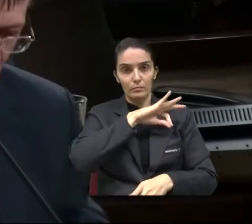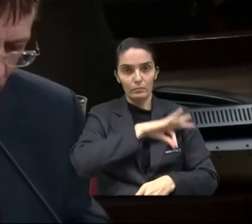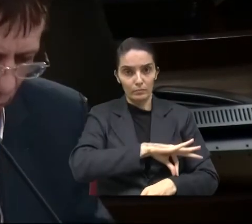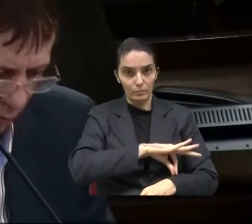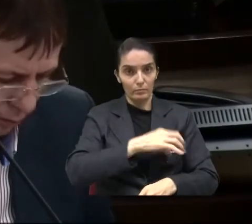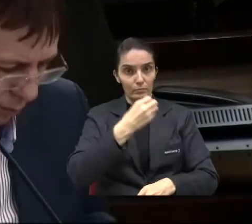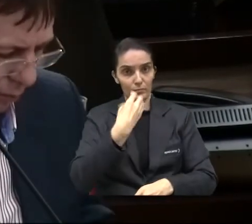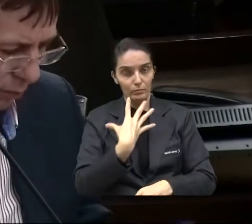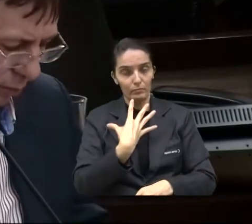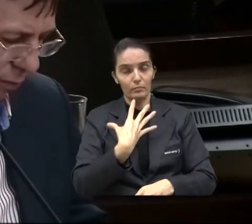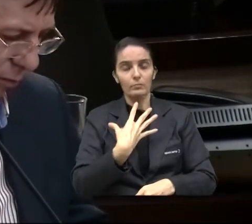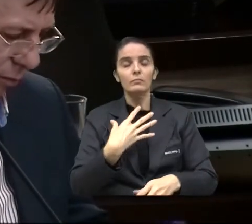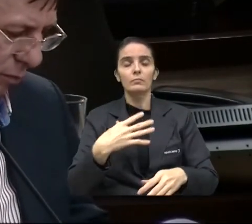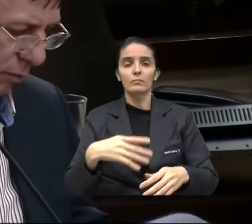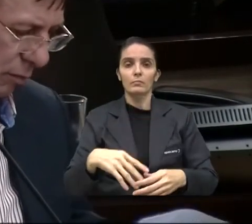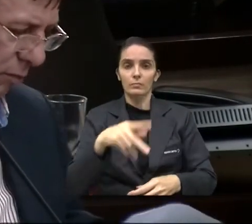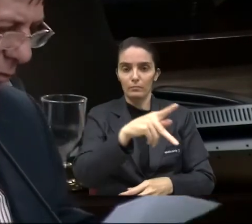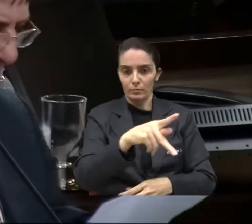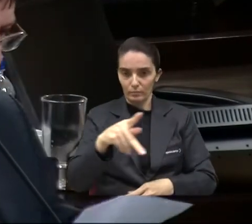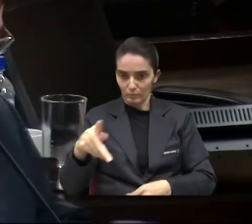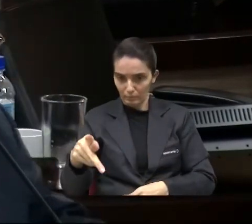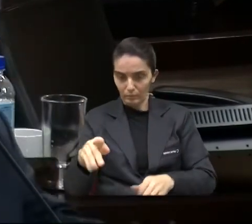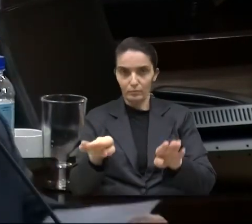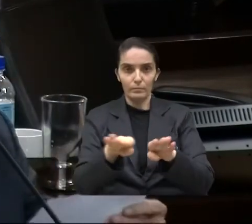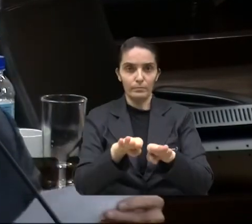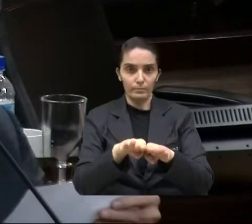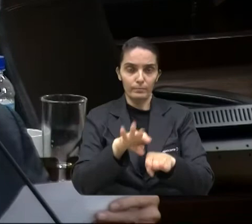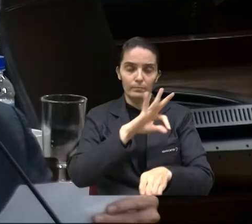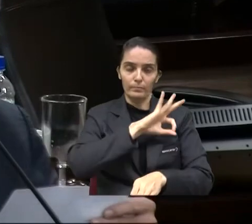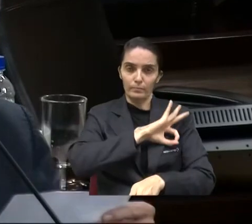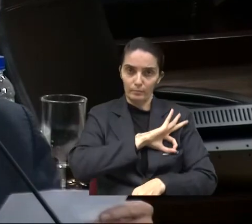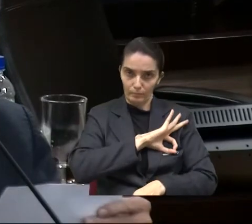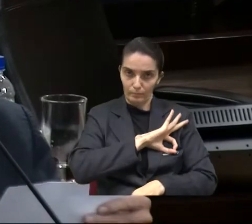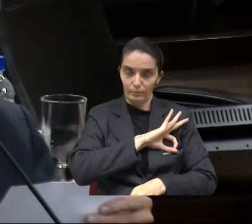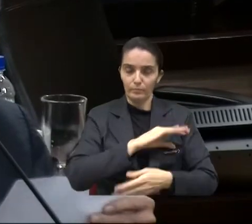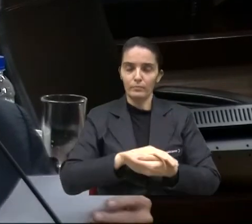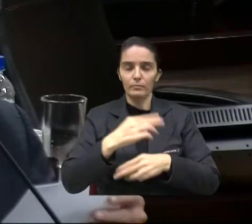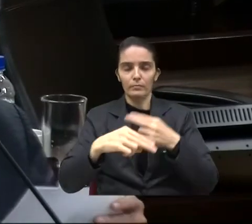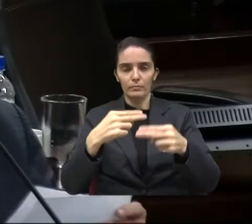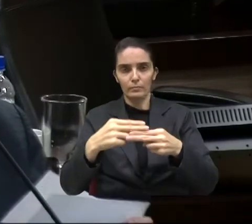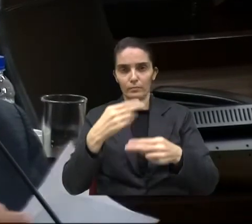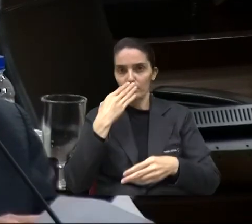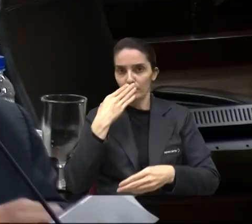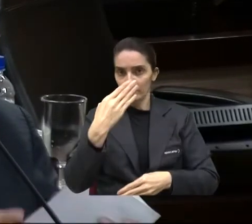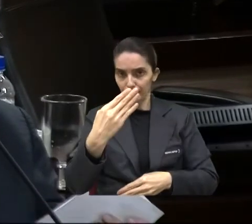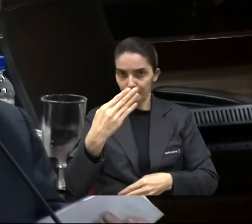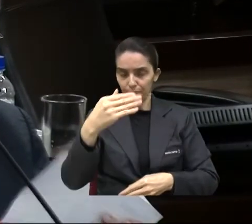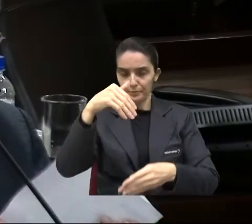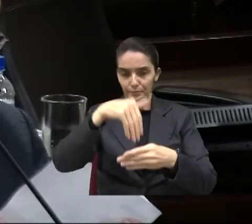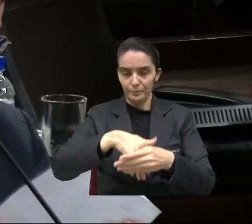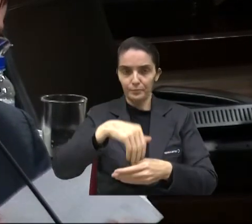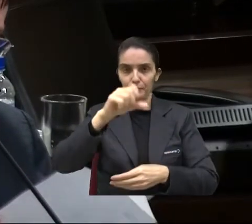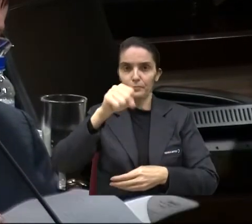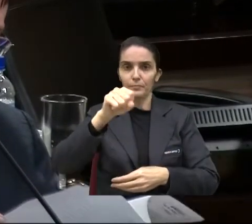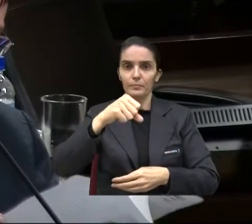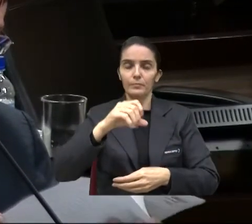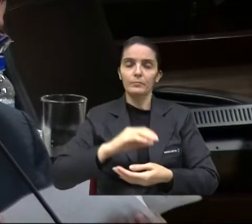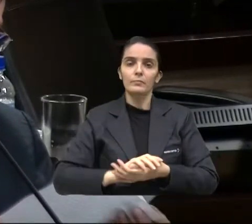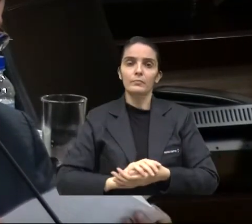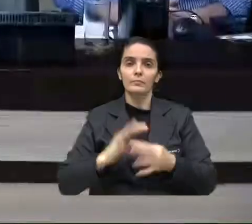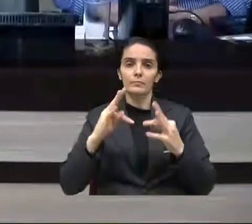país, são os professores e os policiais. Então, eu peço voto favorável para todos os